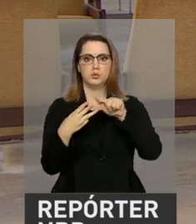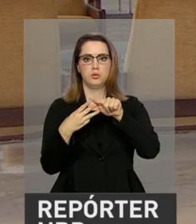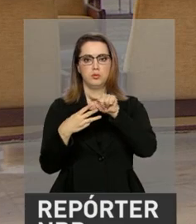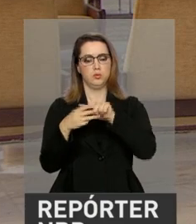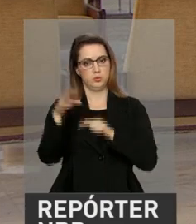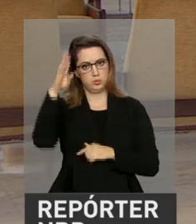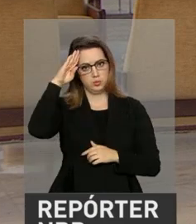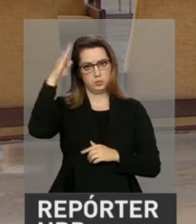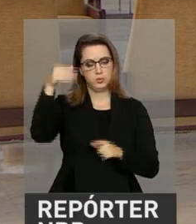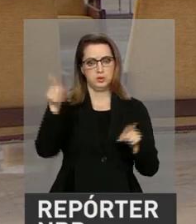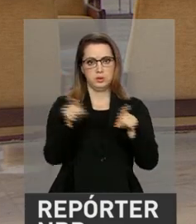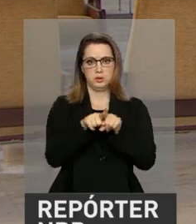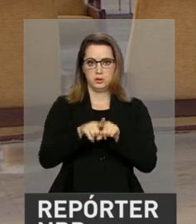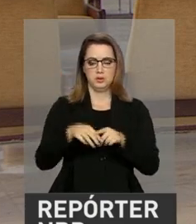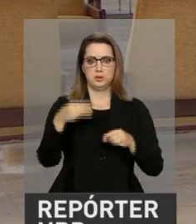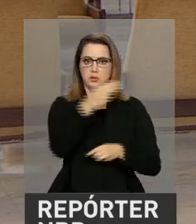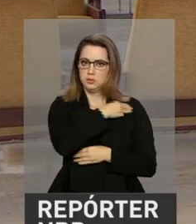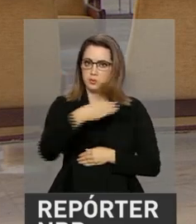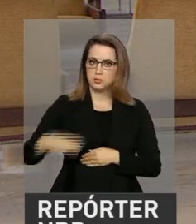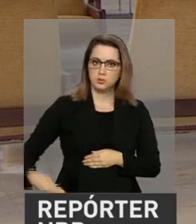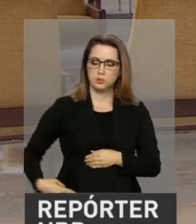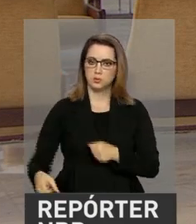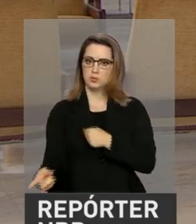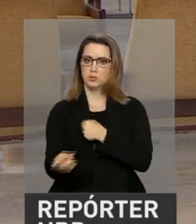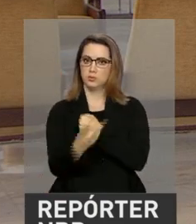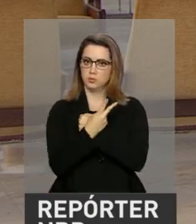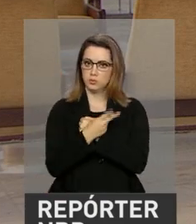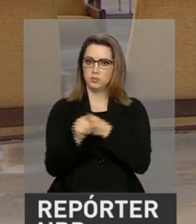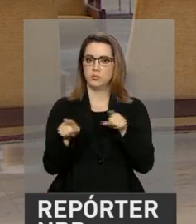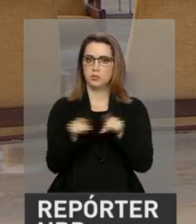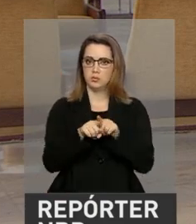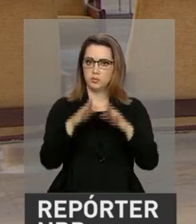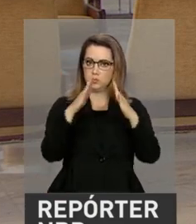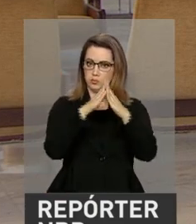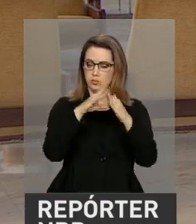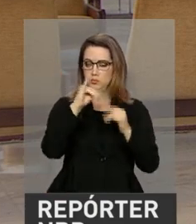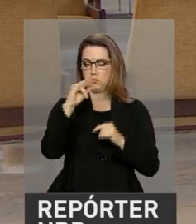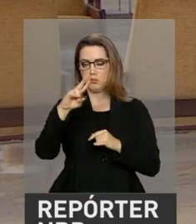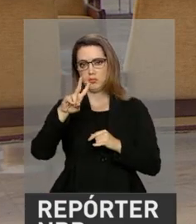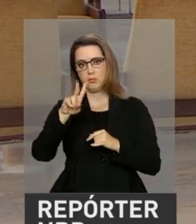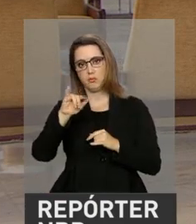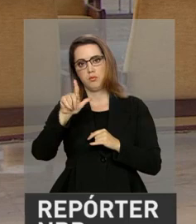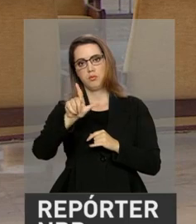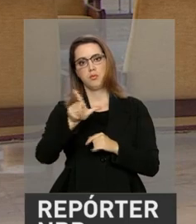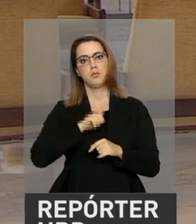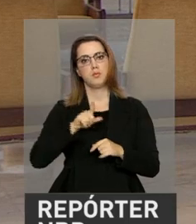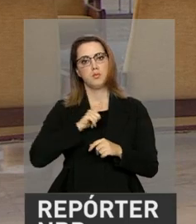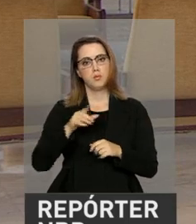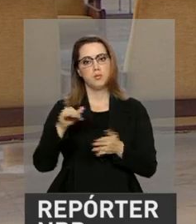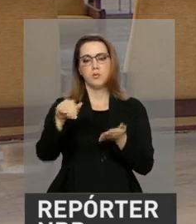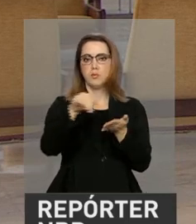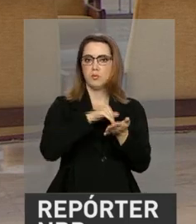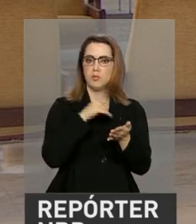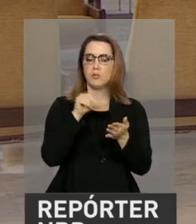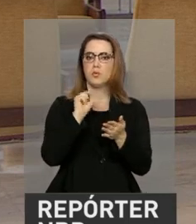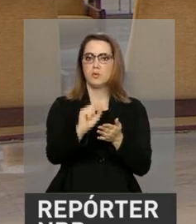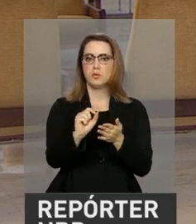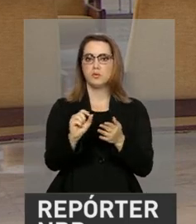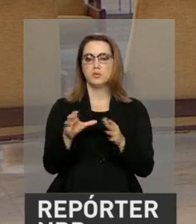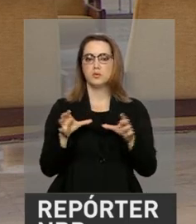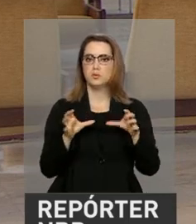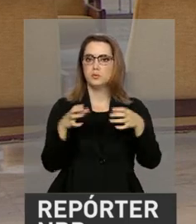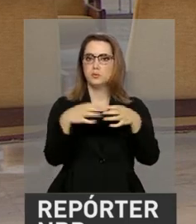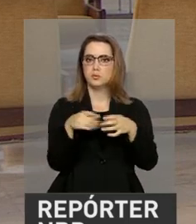também Os ministros da Defesa Raul jungman da casa civil Eliseu Padilha e do gabinete de segurança institucional Sérgio